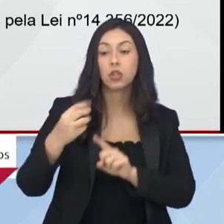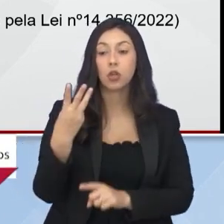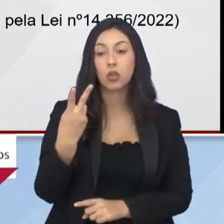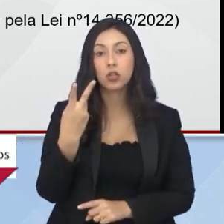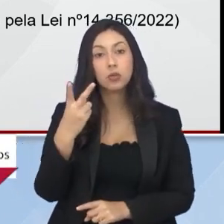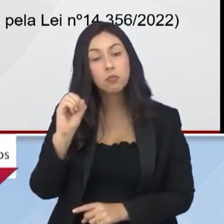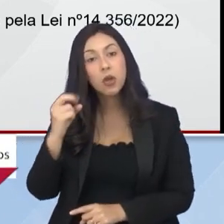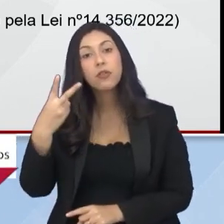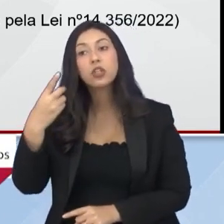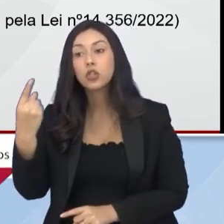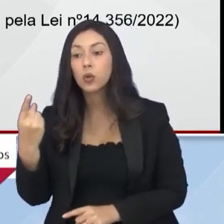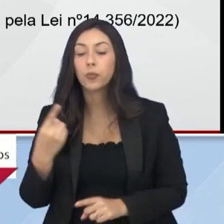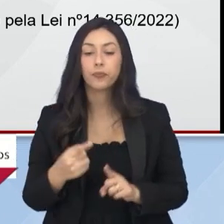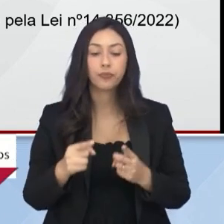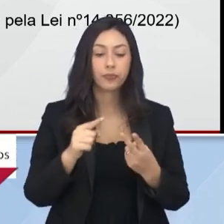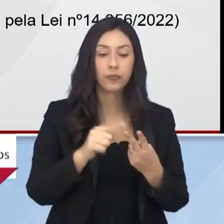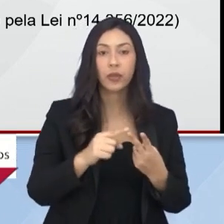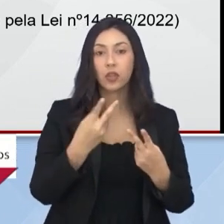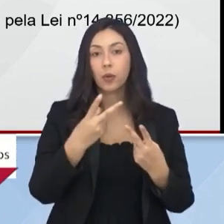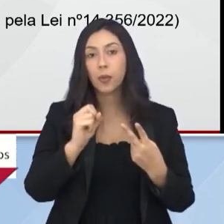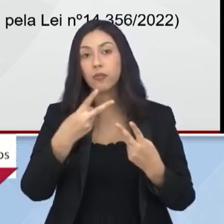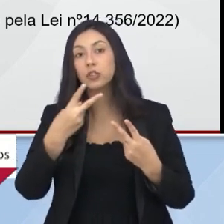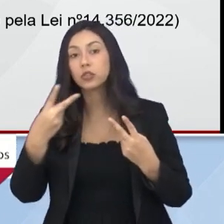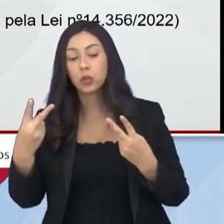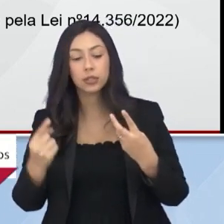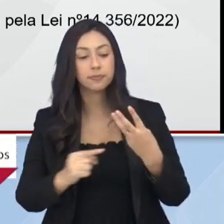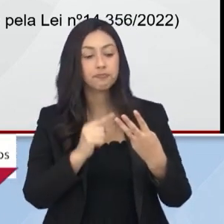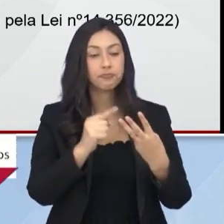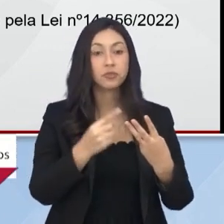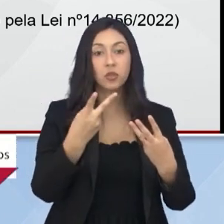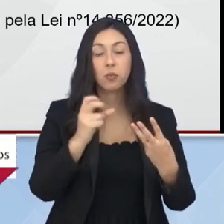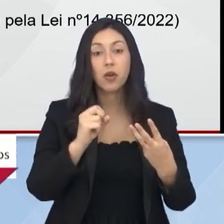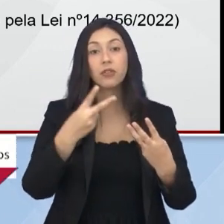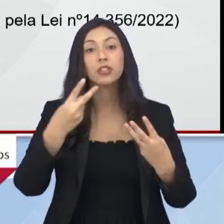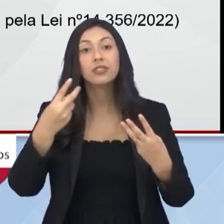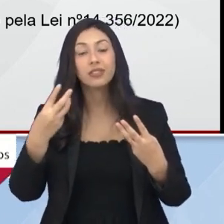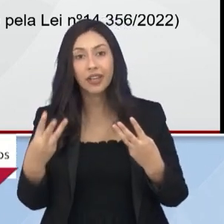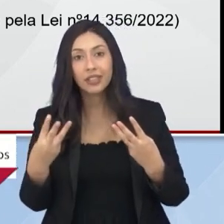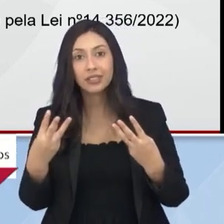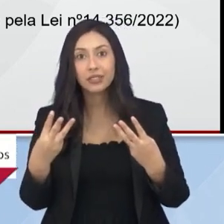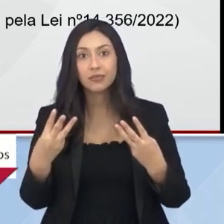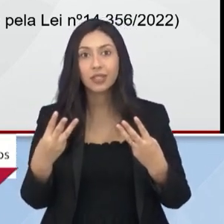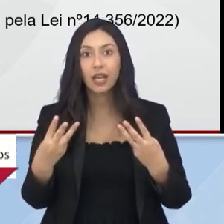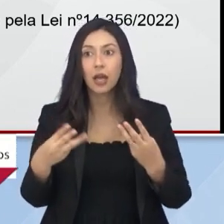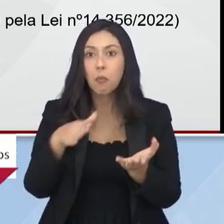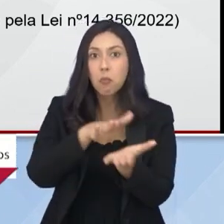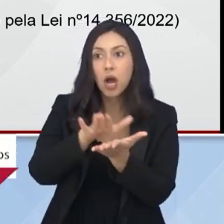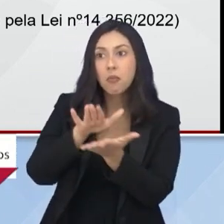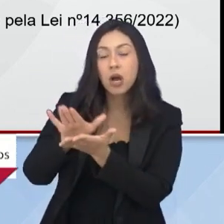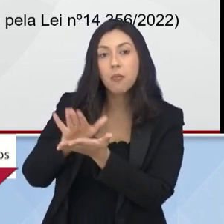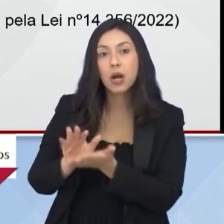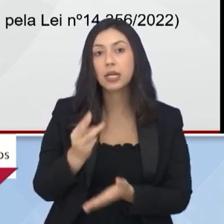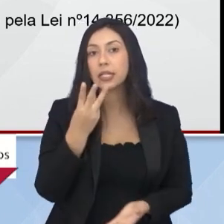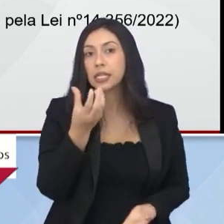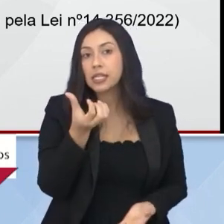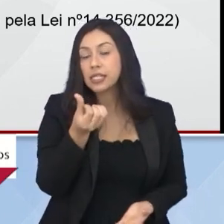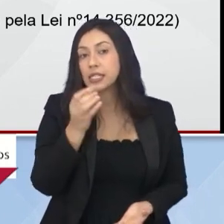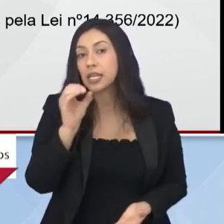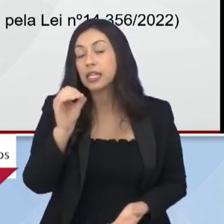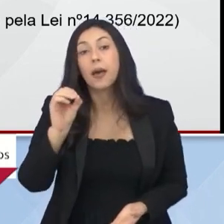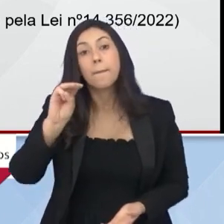uma média de 10 eu não posso empenhar no primeiro semestre mais do que 60.000